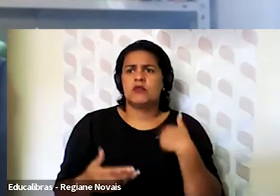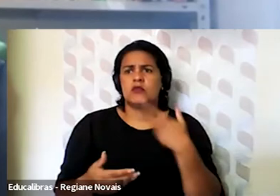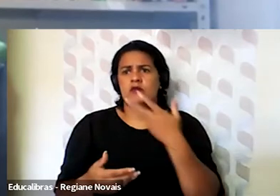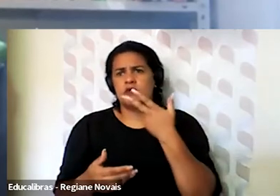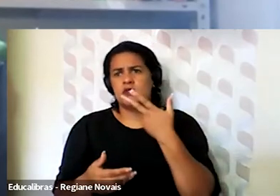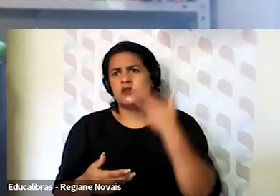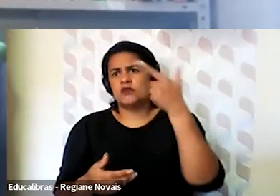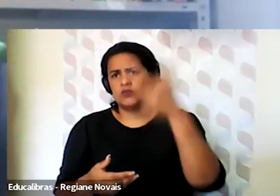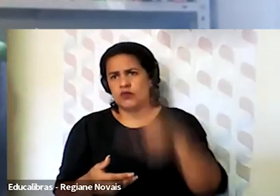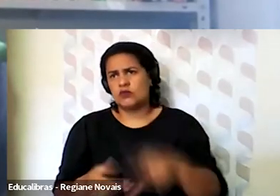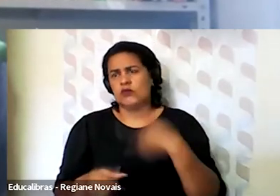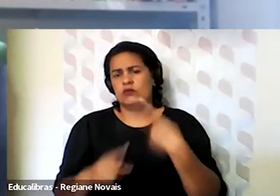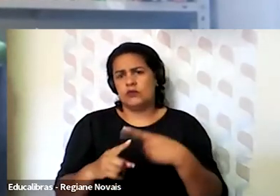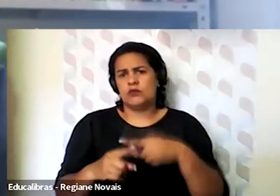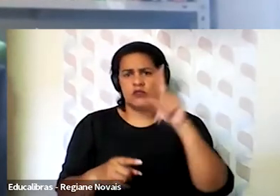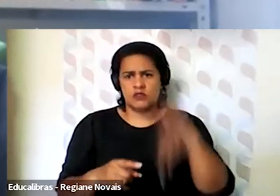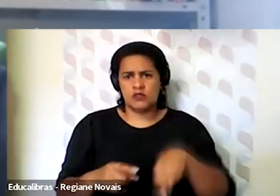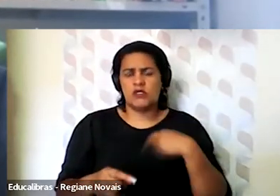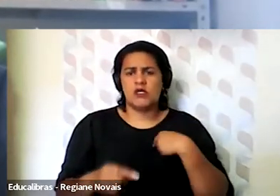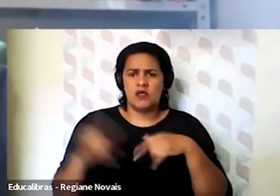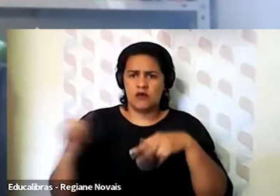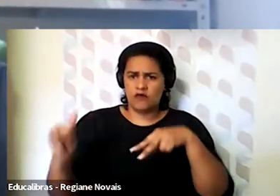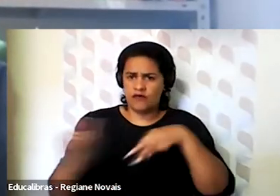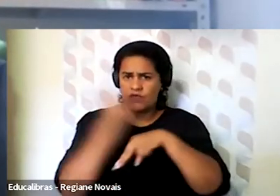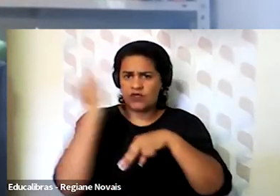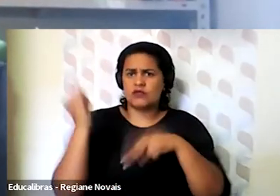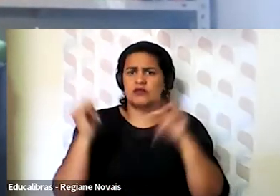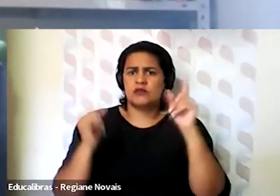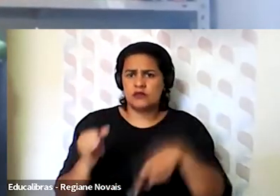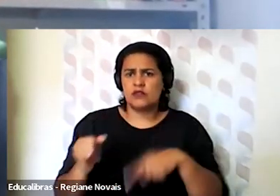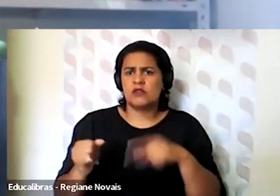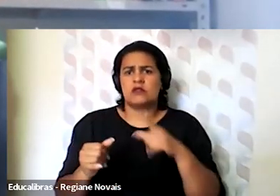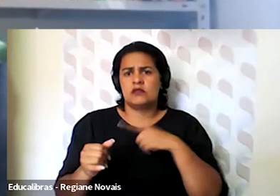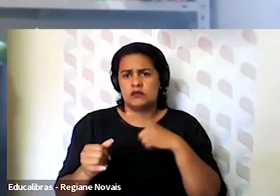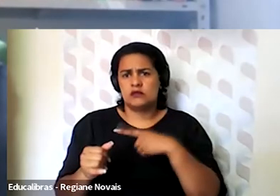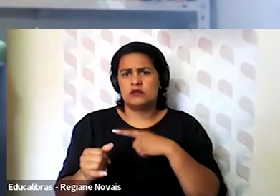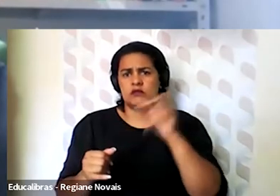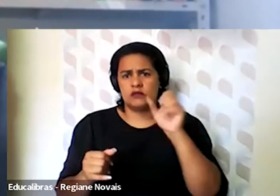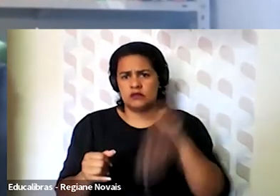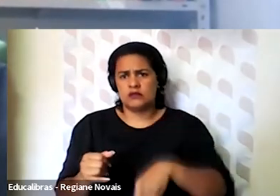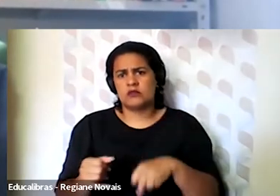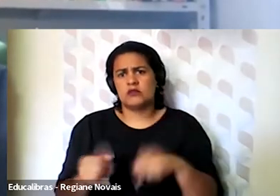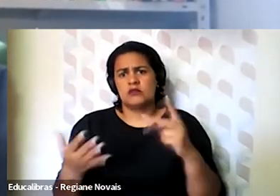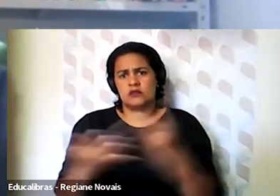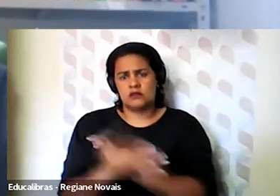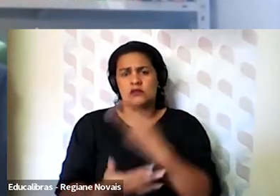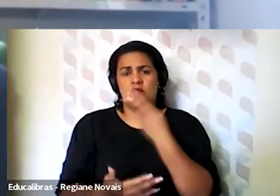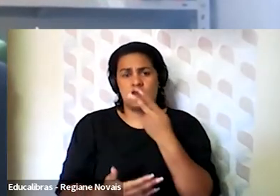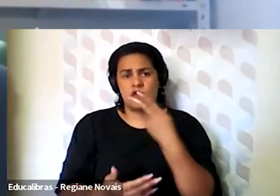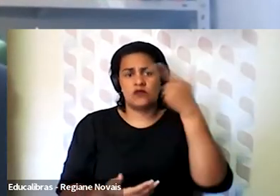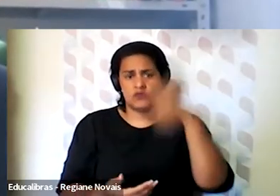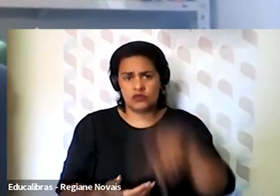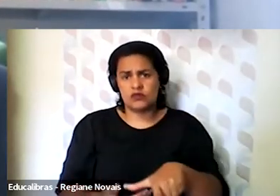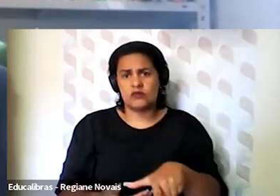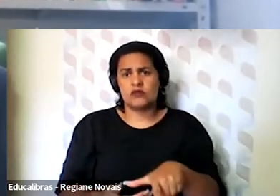cabe, porque fui vítima do fenômeno da desinformação da maneira mais brutal possível, volto a dizer que a comunicação não é